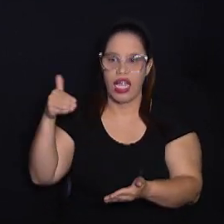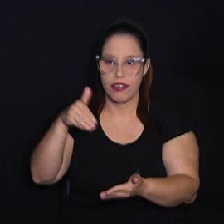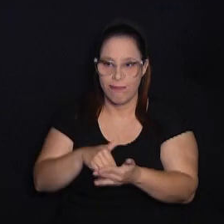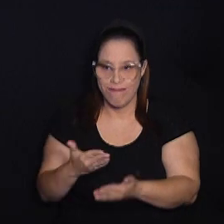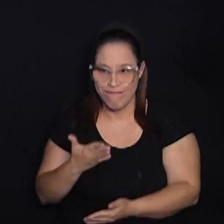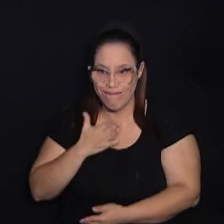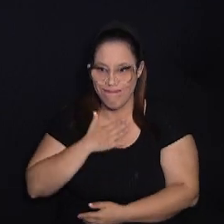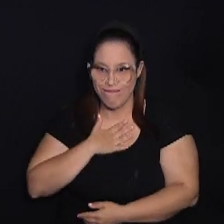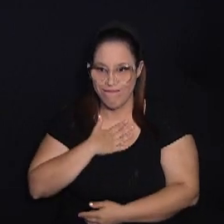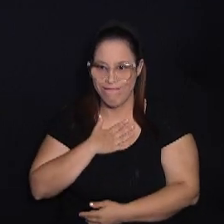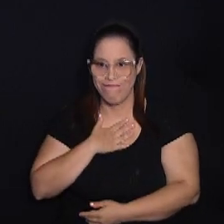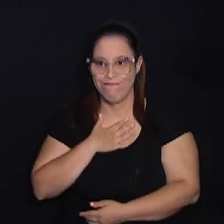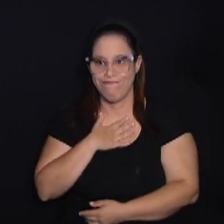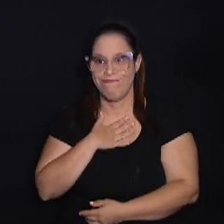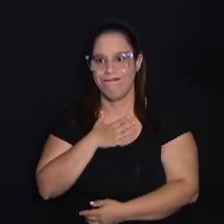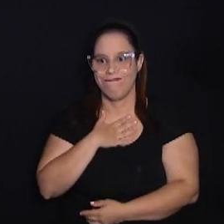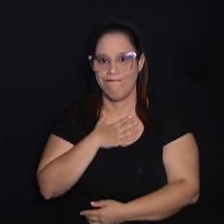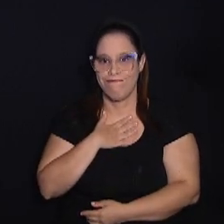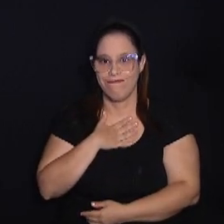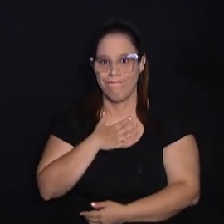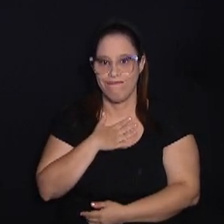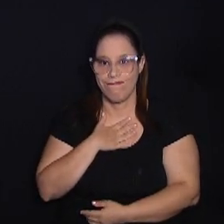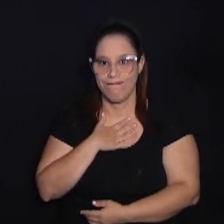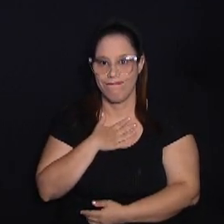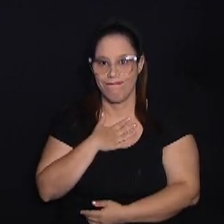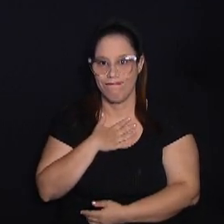em mim.